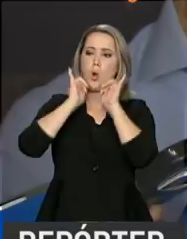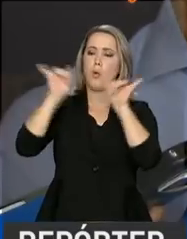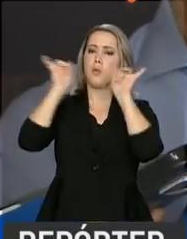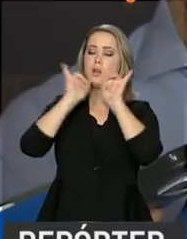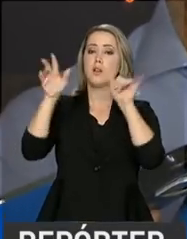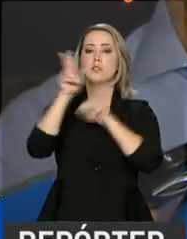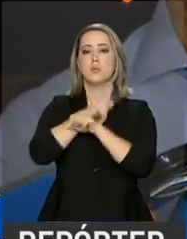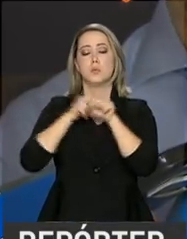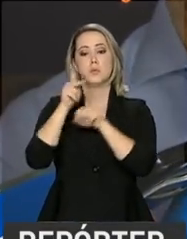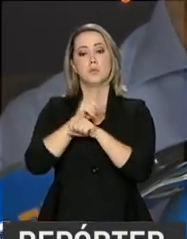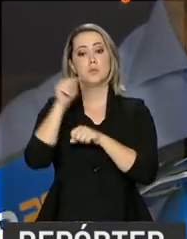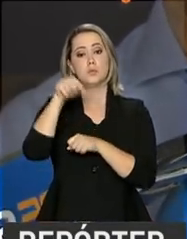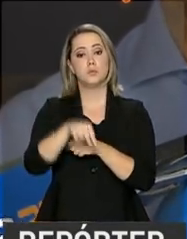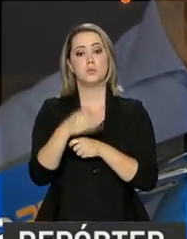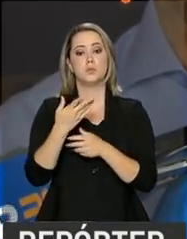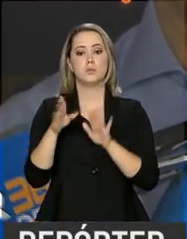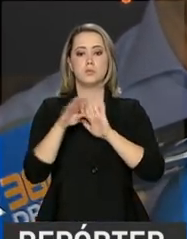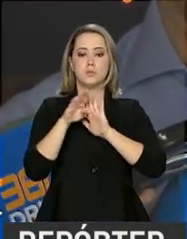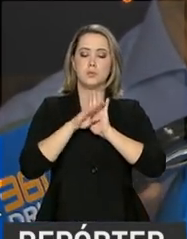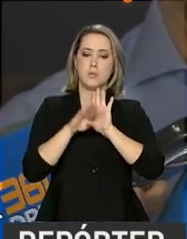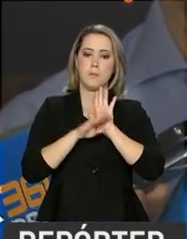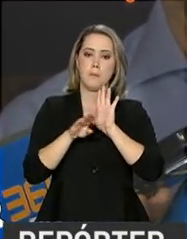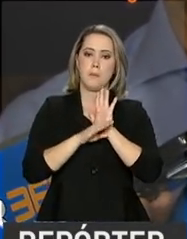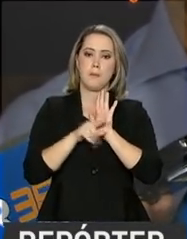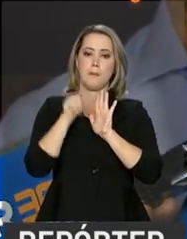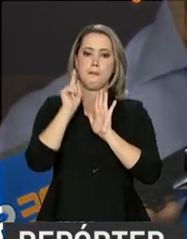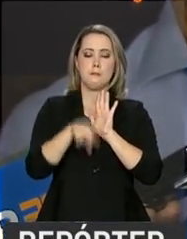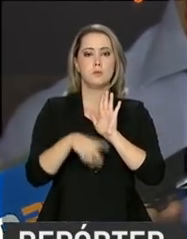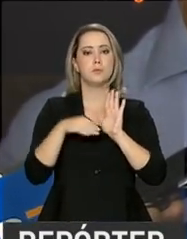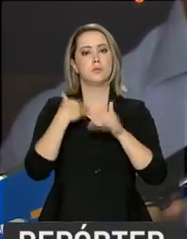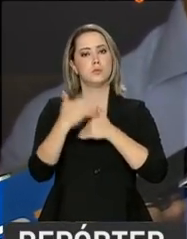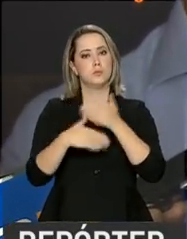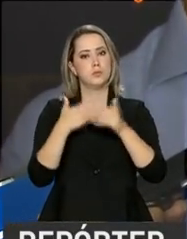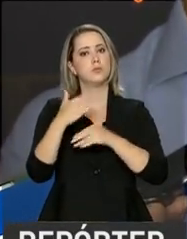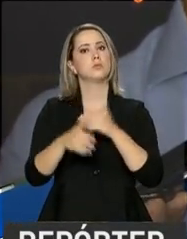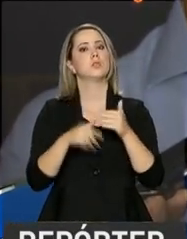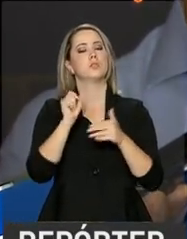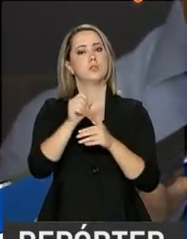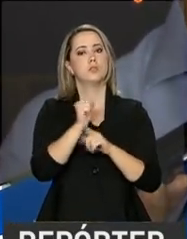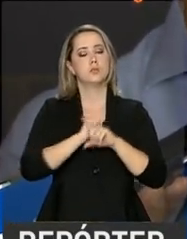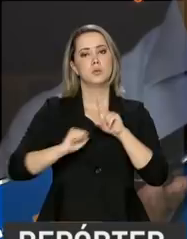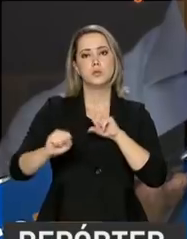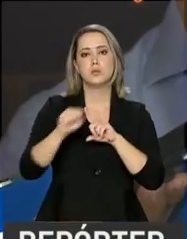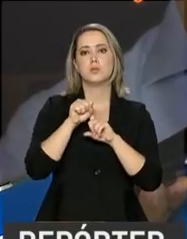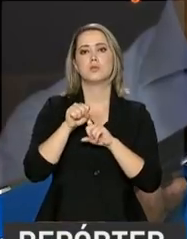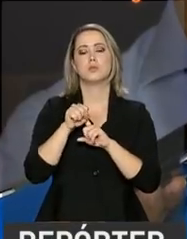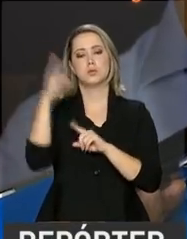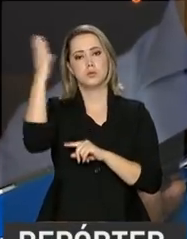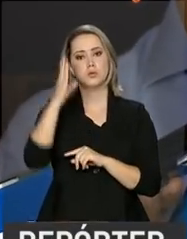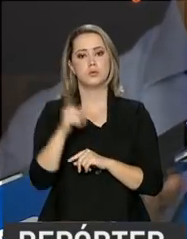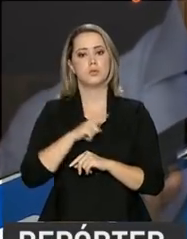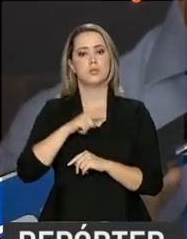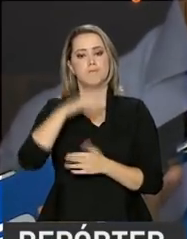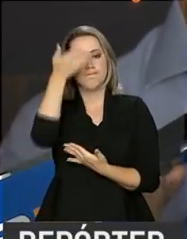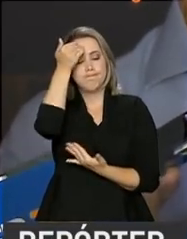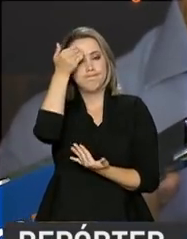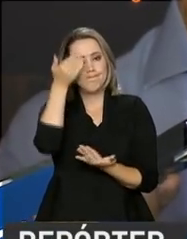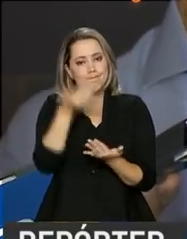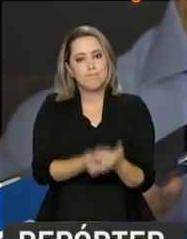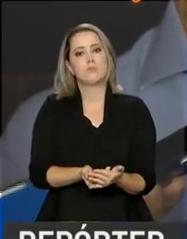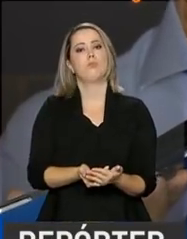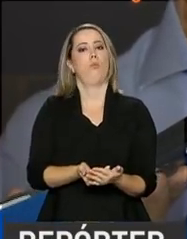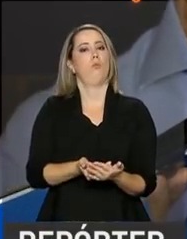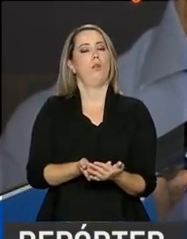para o país desse projeto que é um projeto que se transformou o projeto das suas andrade brasileiro eu tenho a mais absoluta certeza